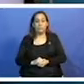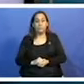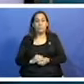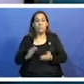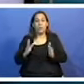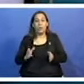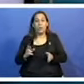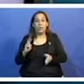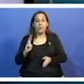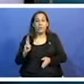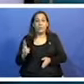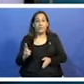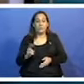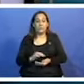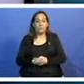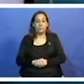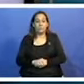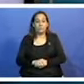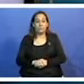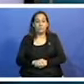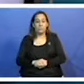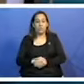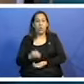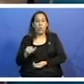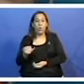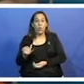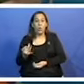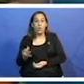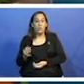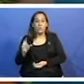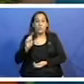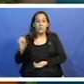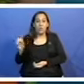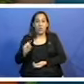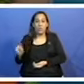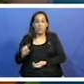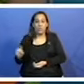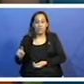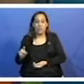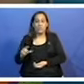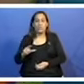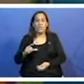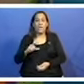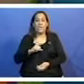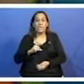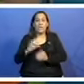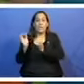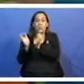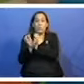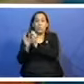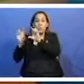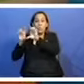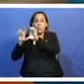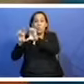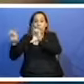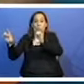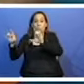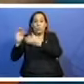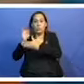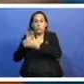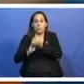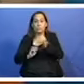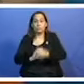Agora responda, agora lápis na mão. De quantos versos é composta a estrofe que você copiou? A gente